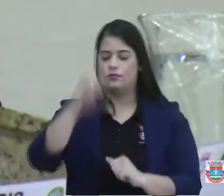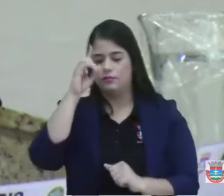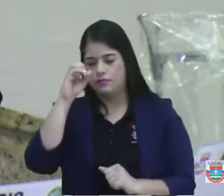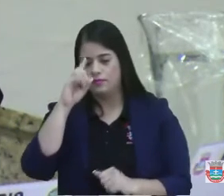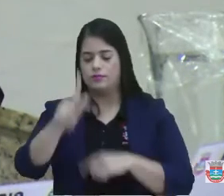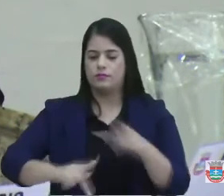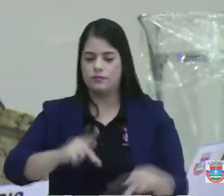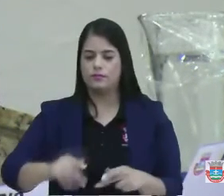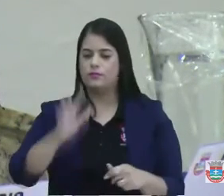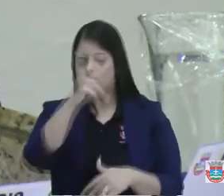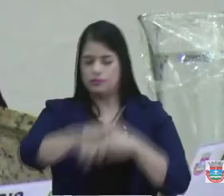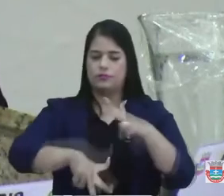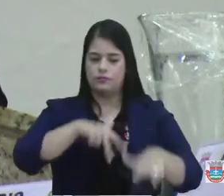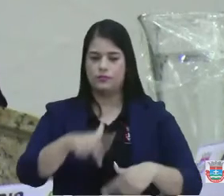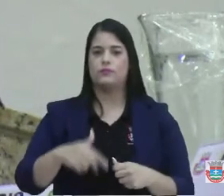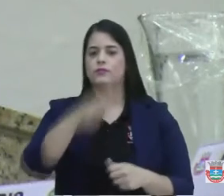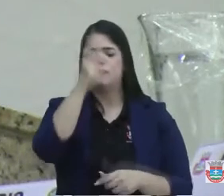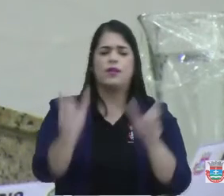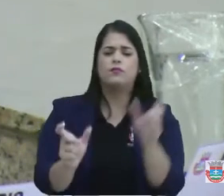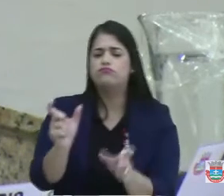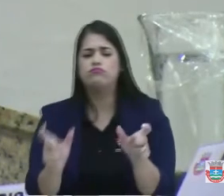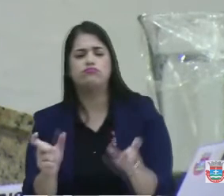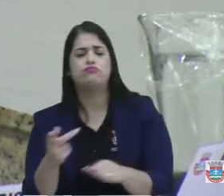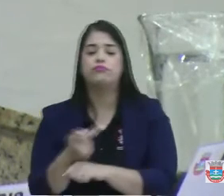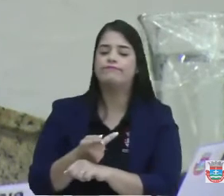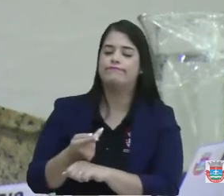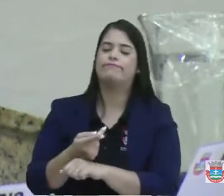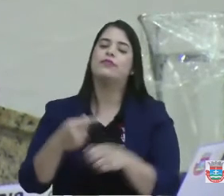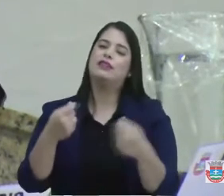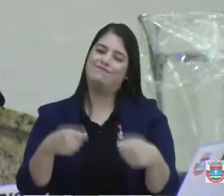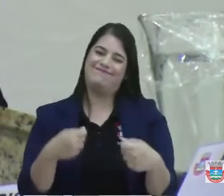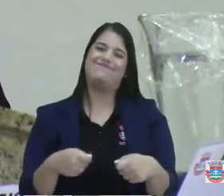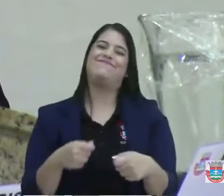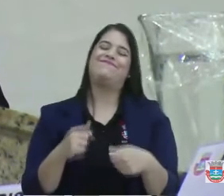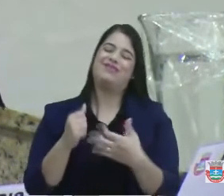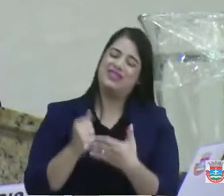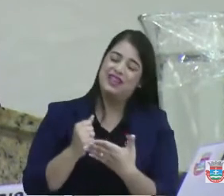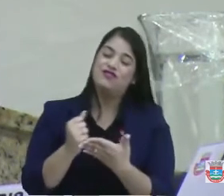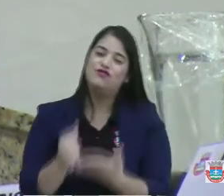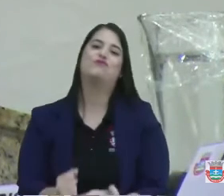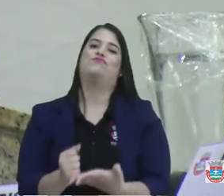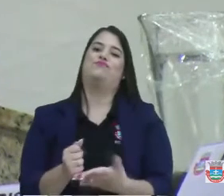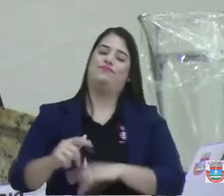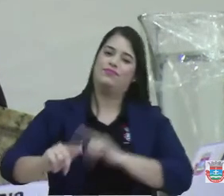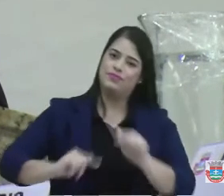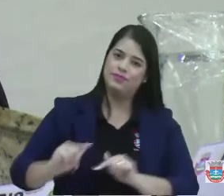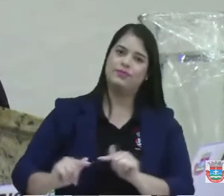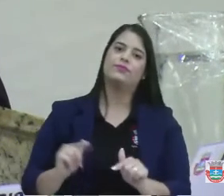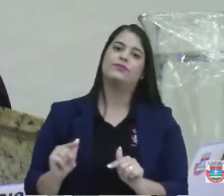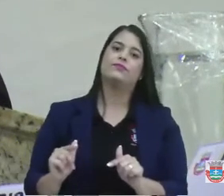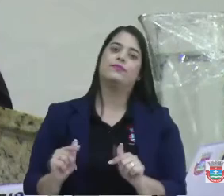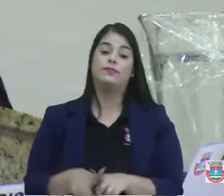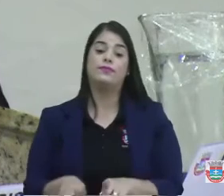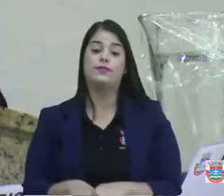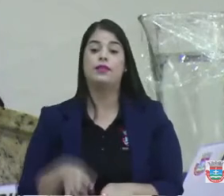todas são-bentense por todas as pessoas que nos procuram que precisa do nosso apoio que precisa do nosso trabalho e